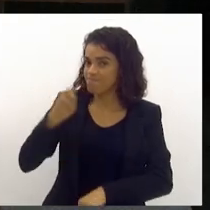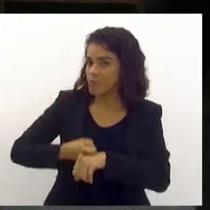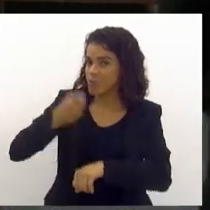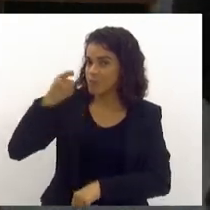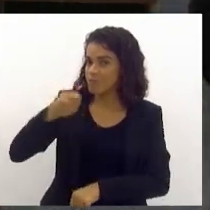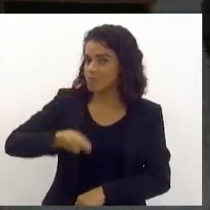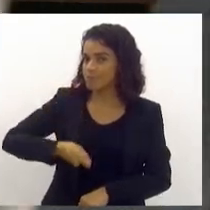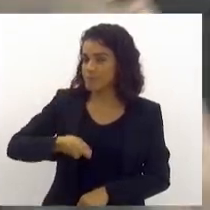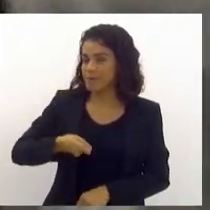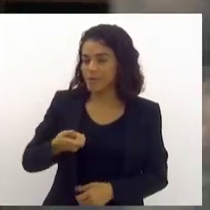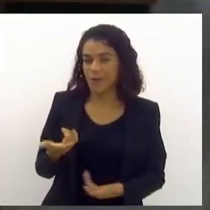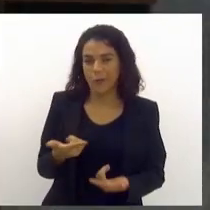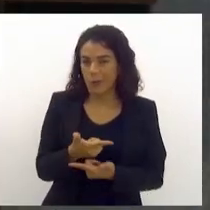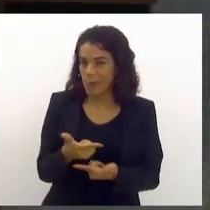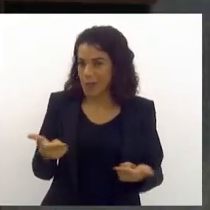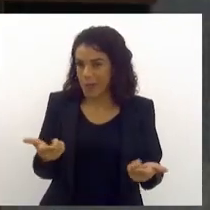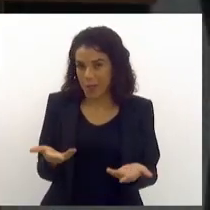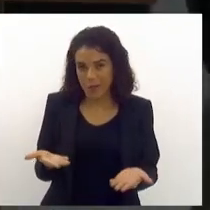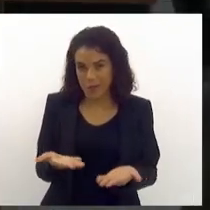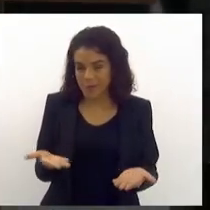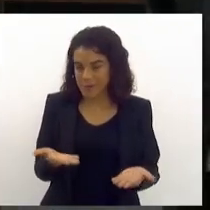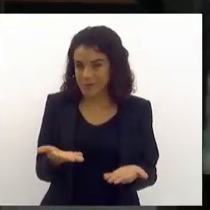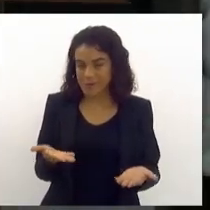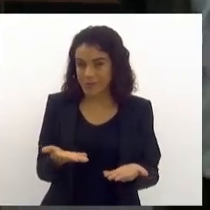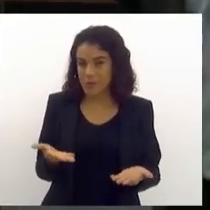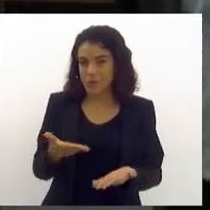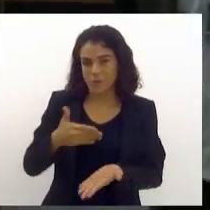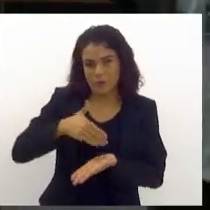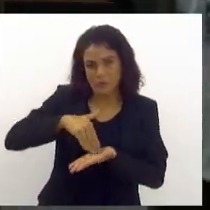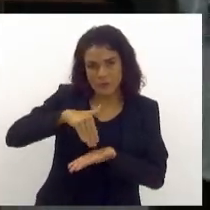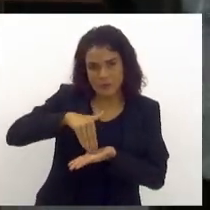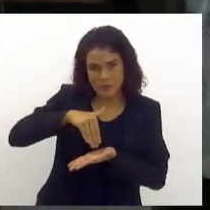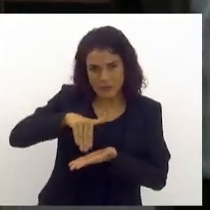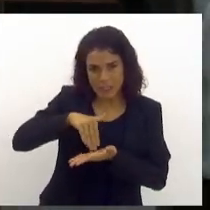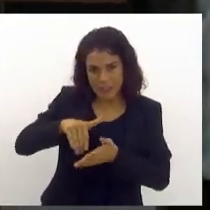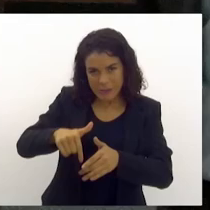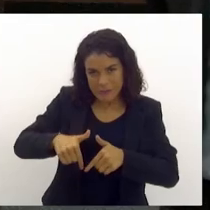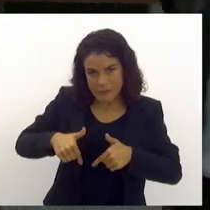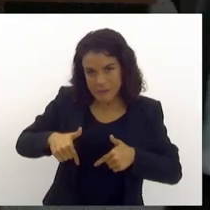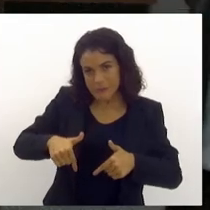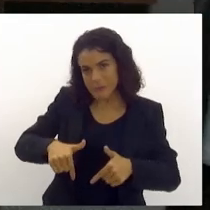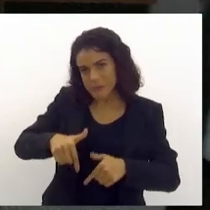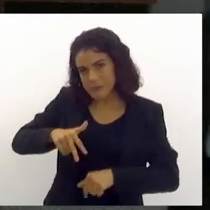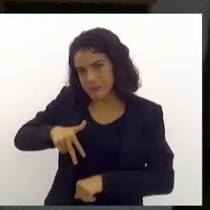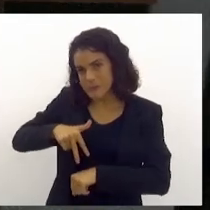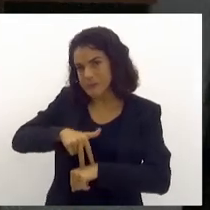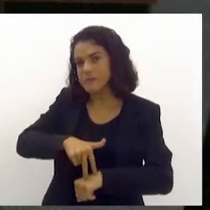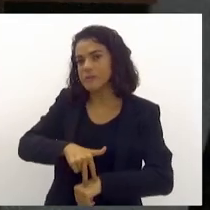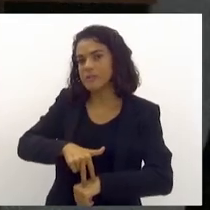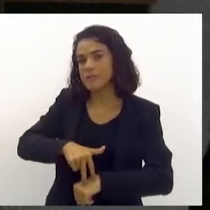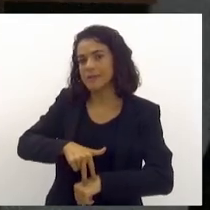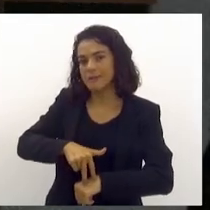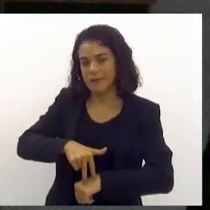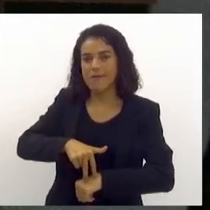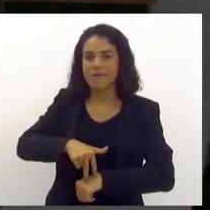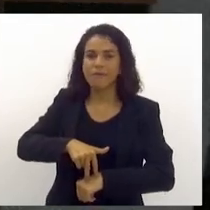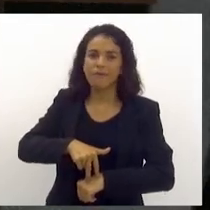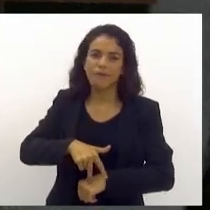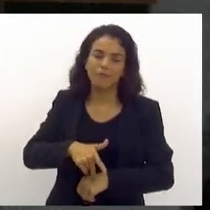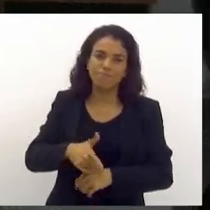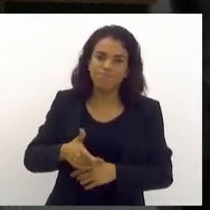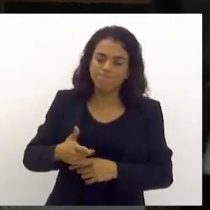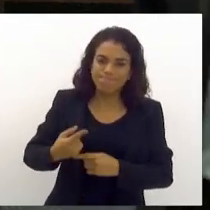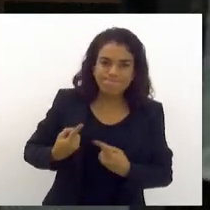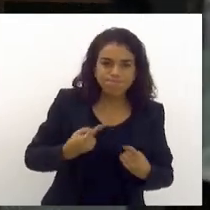pulso. O que nós não temos hoje no Rio de Janeiro. Um secretário que aja prontamente, que dê a resposta que a vagabundagem precisa,